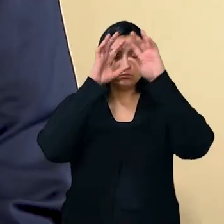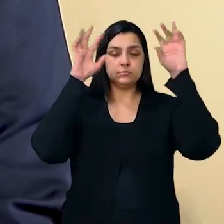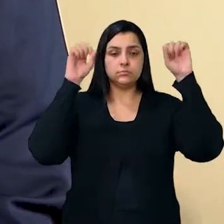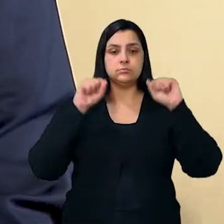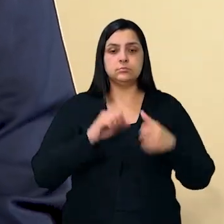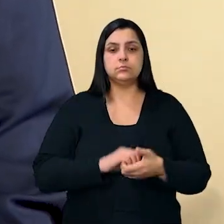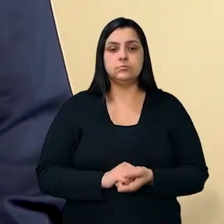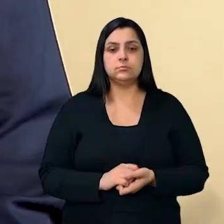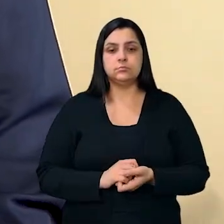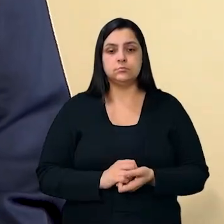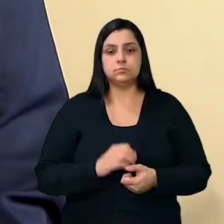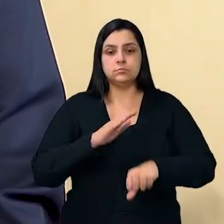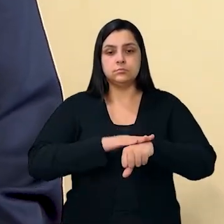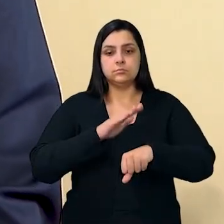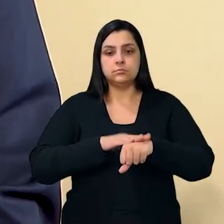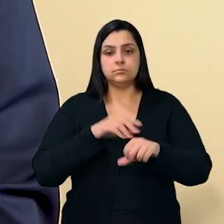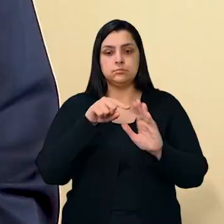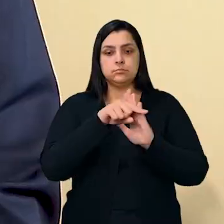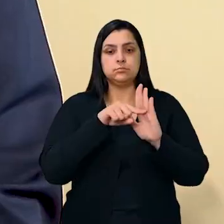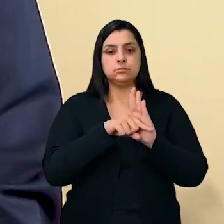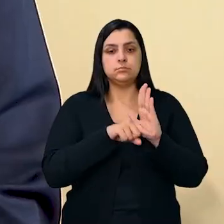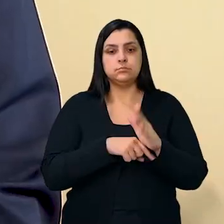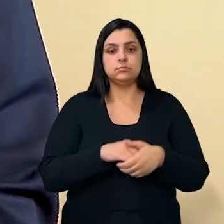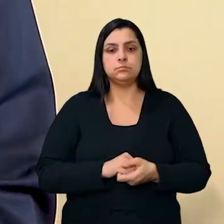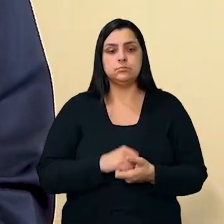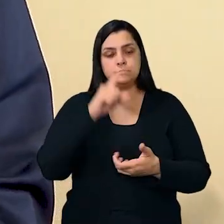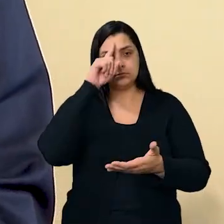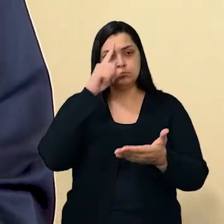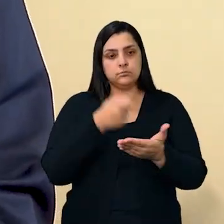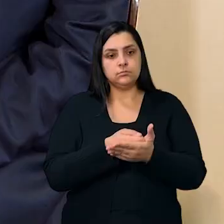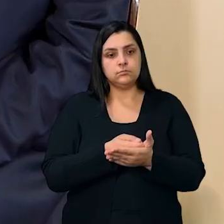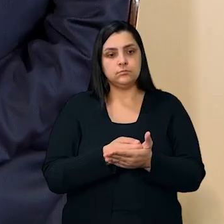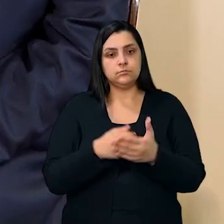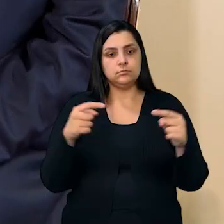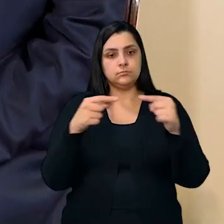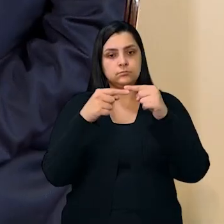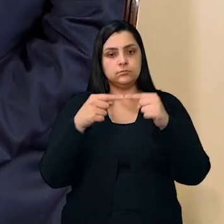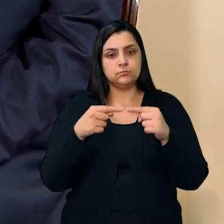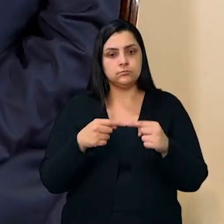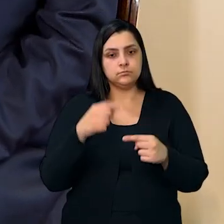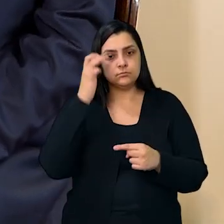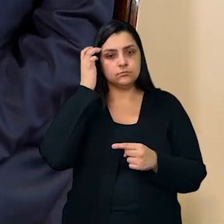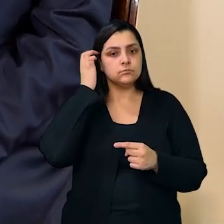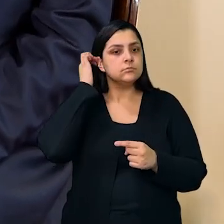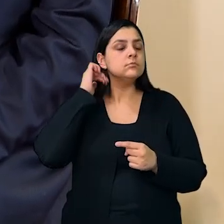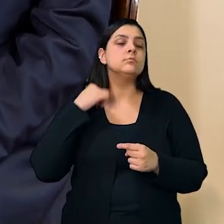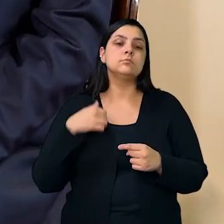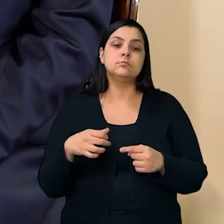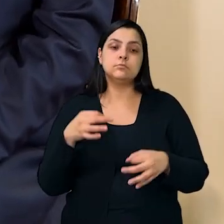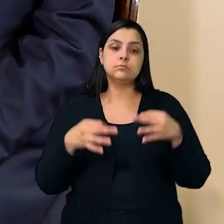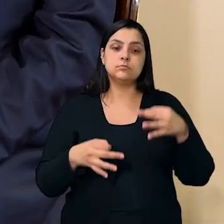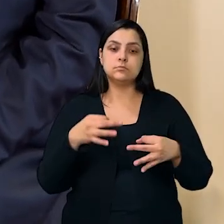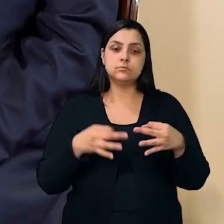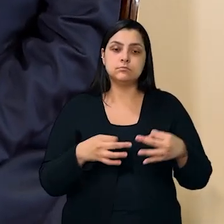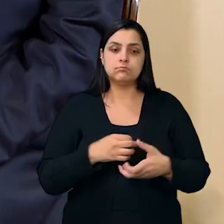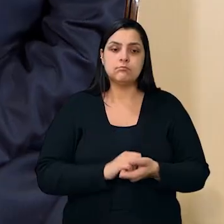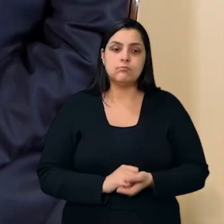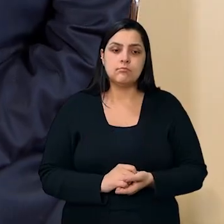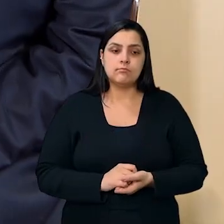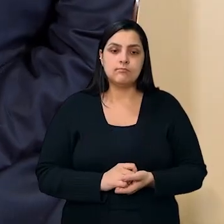tribunal, que irá examinar se a decisão está em consonância com os